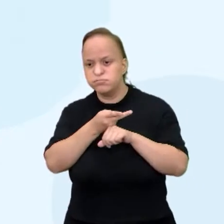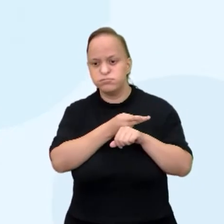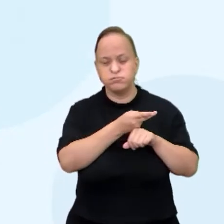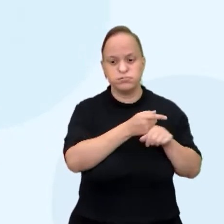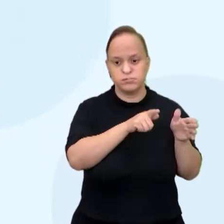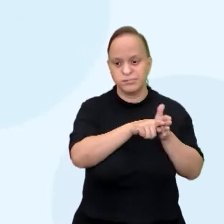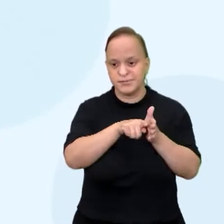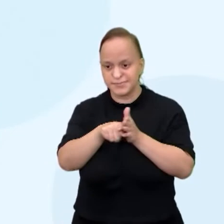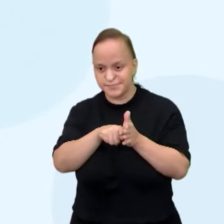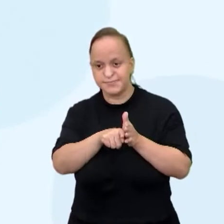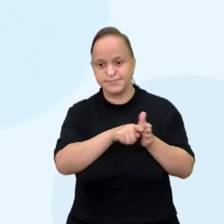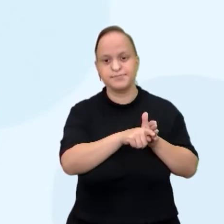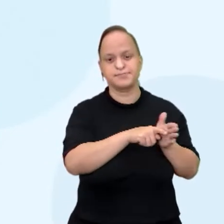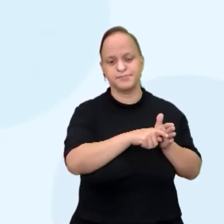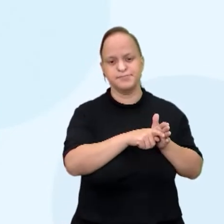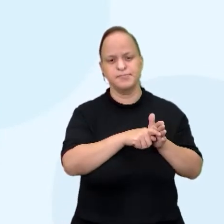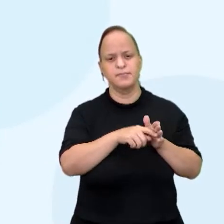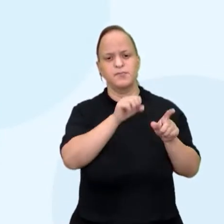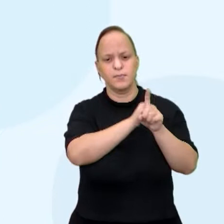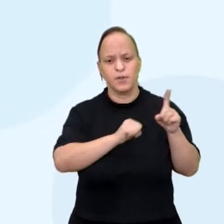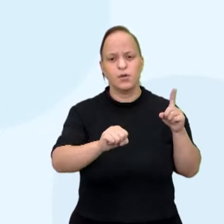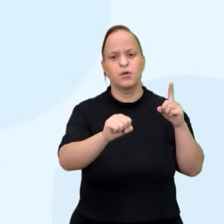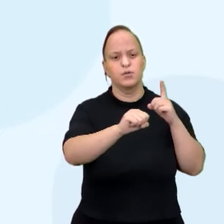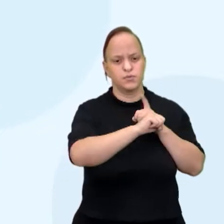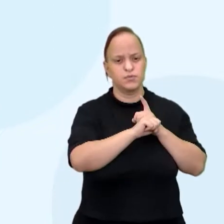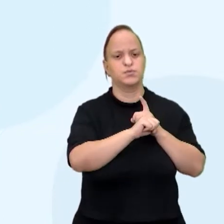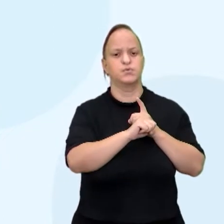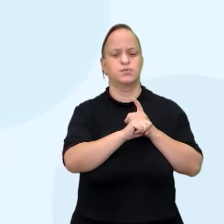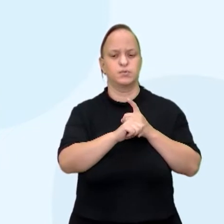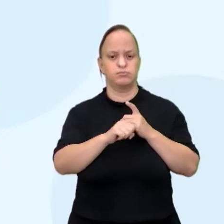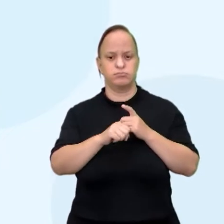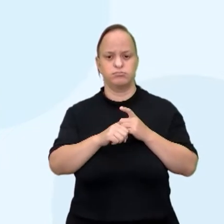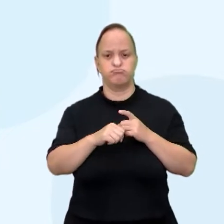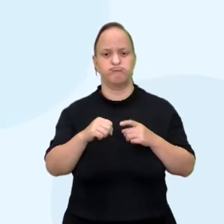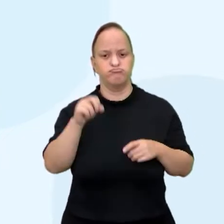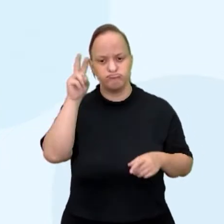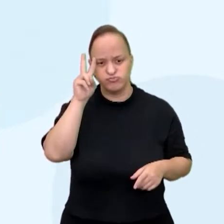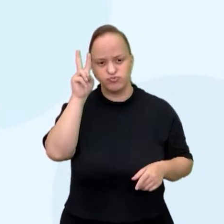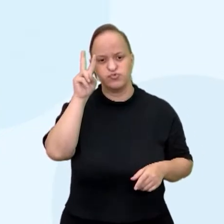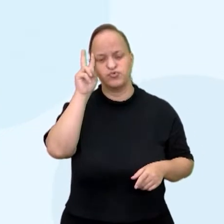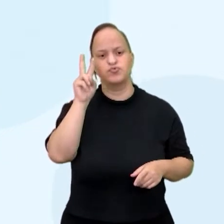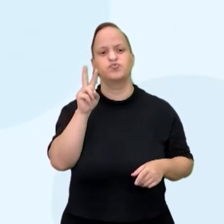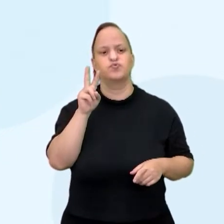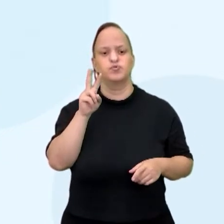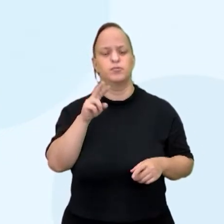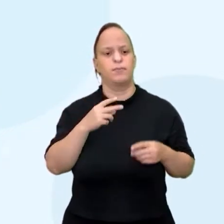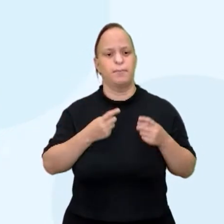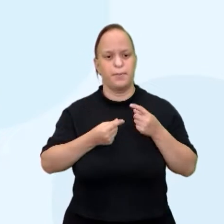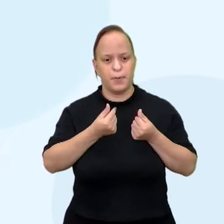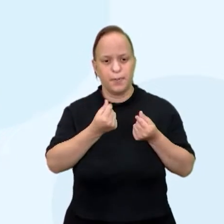de natureza histórica, social, econômica, filosófica, política ou cultural, em âmbito